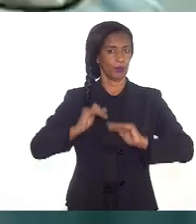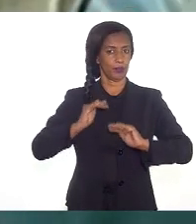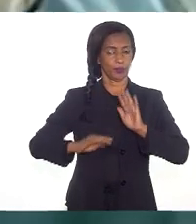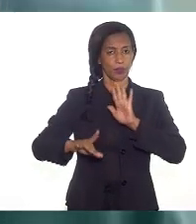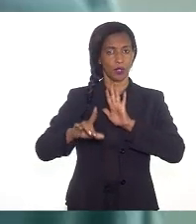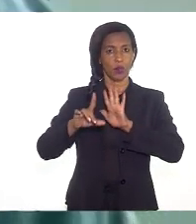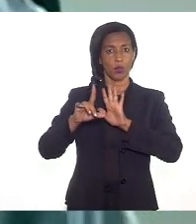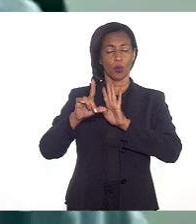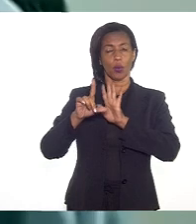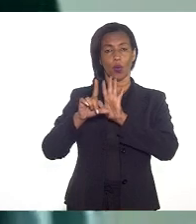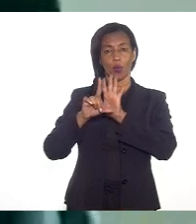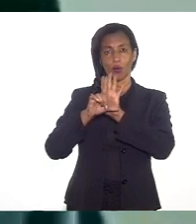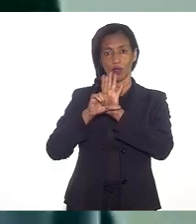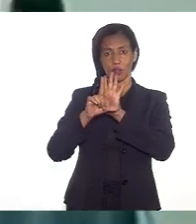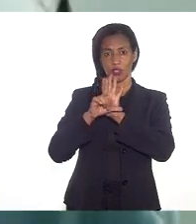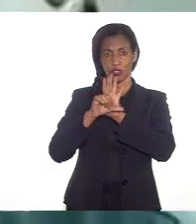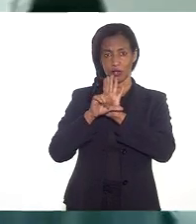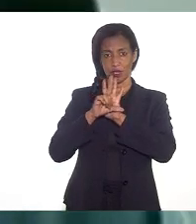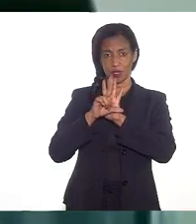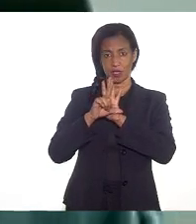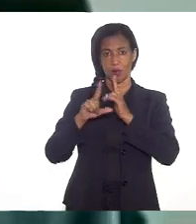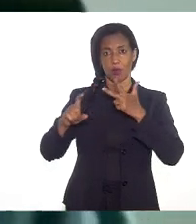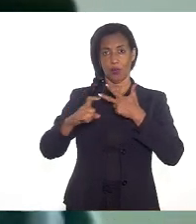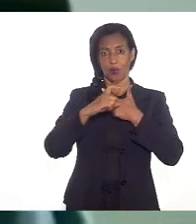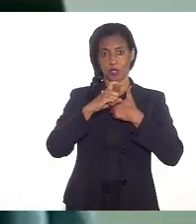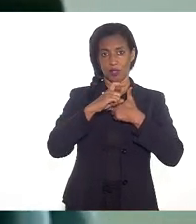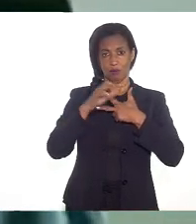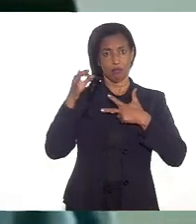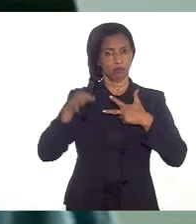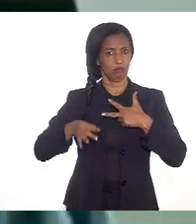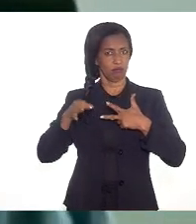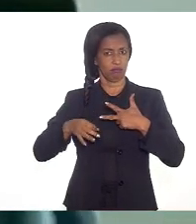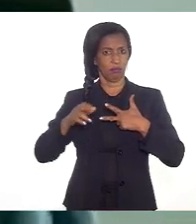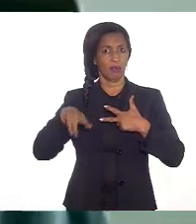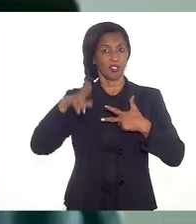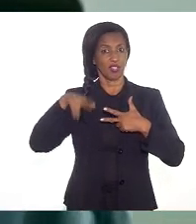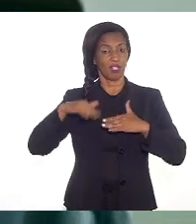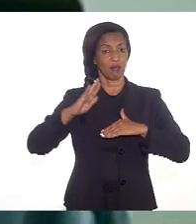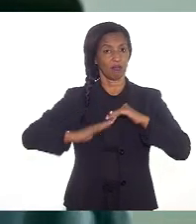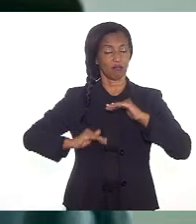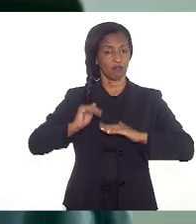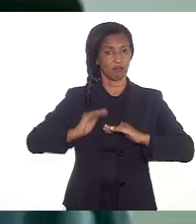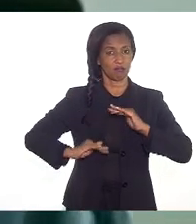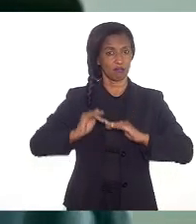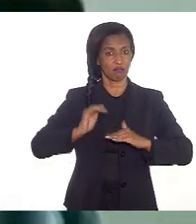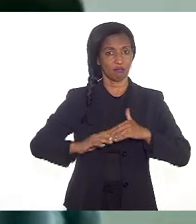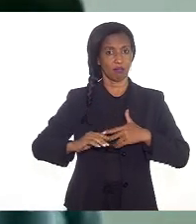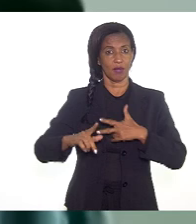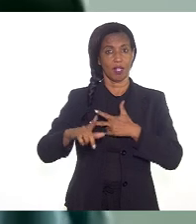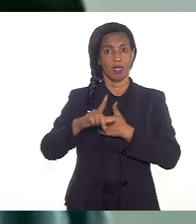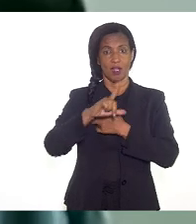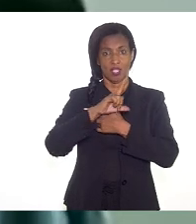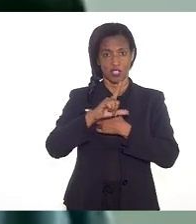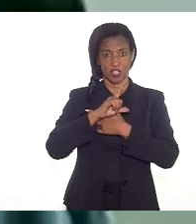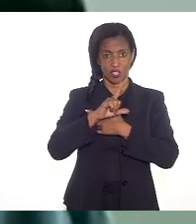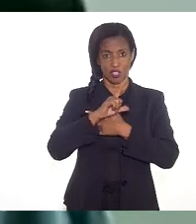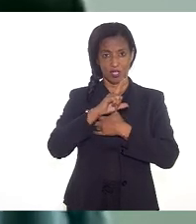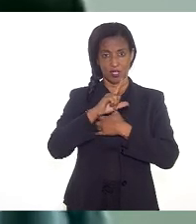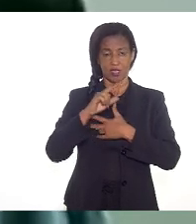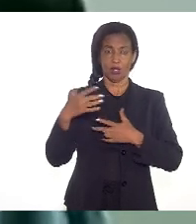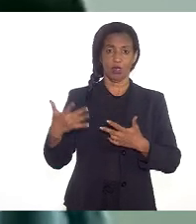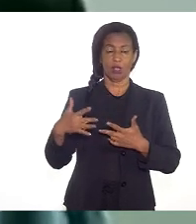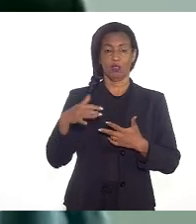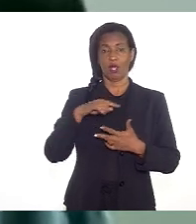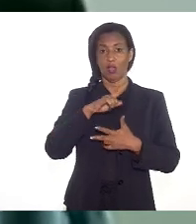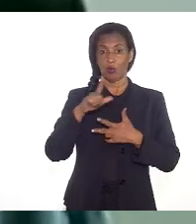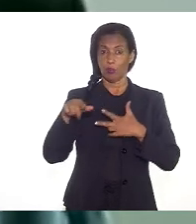sobre tributo é o Executivo e o Legislativo. Mas quem tem competência para legislar sobre a organização do Judiciário